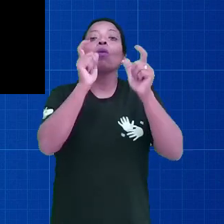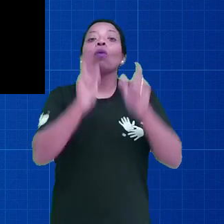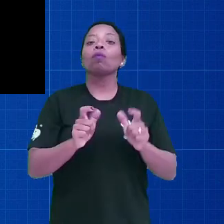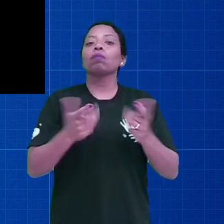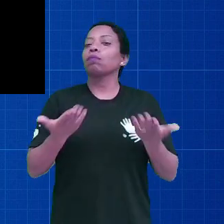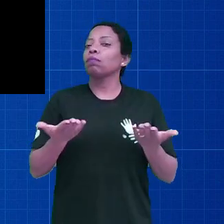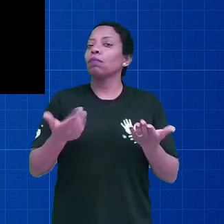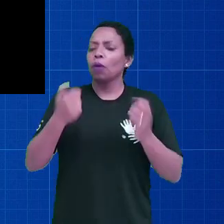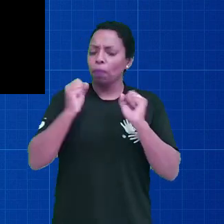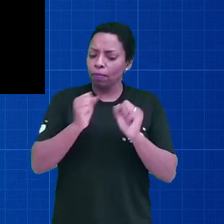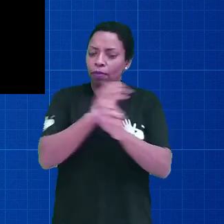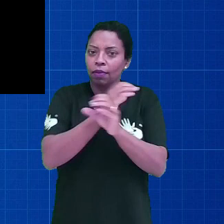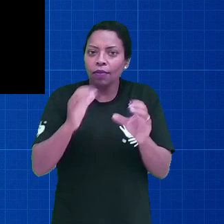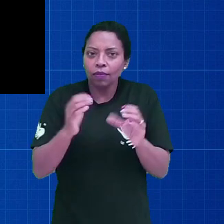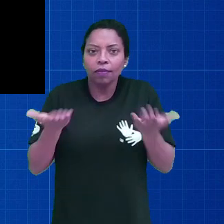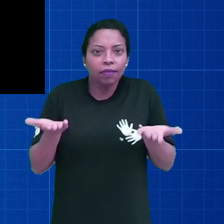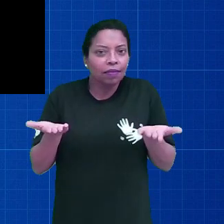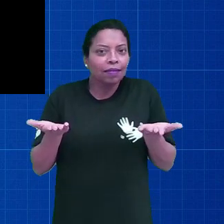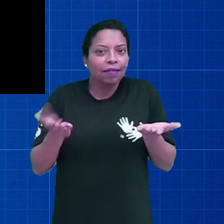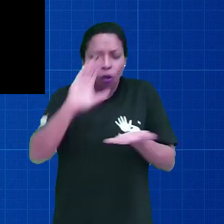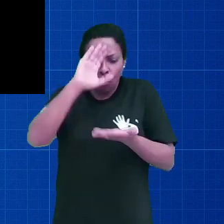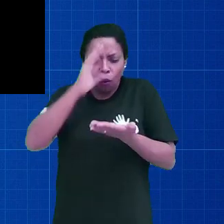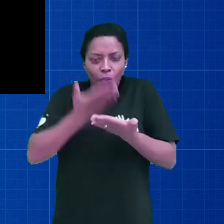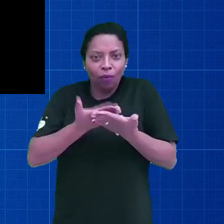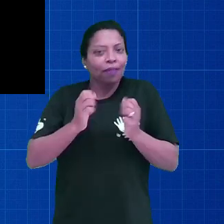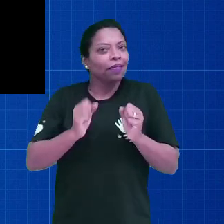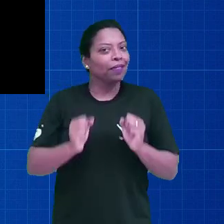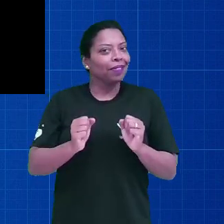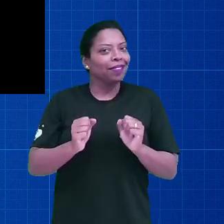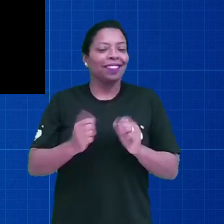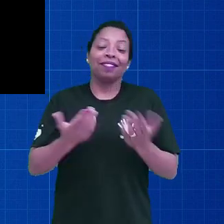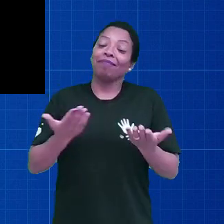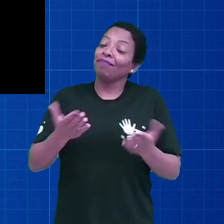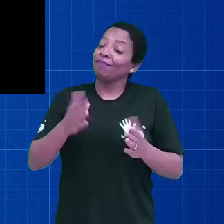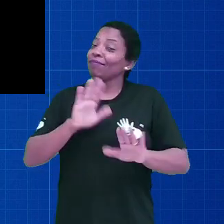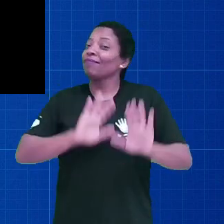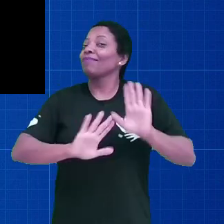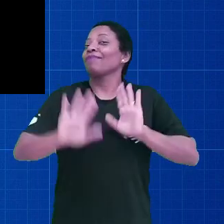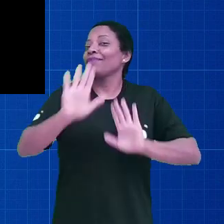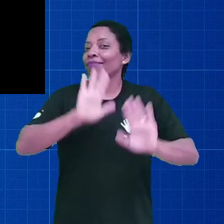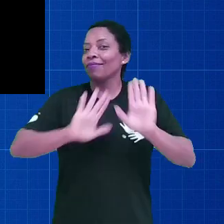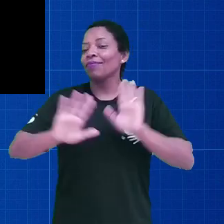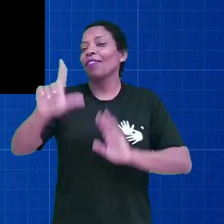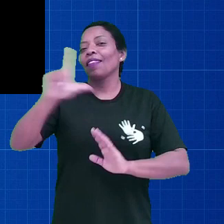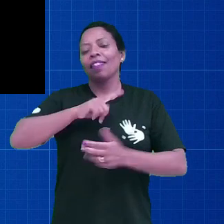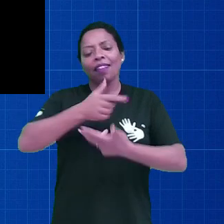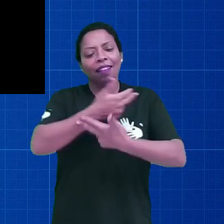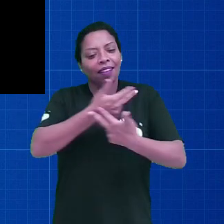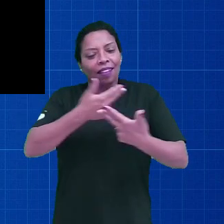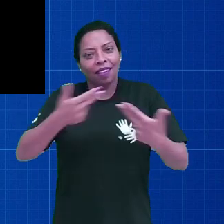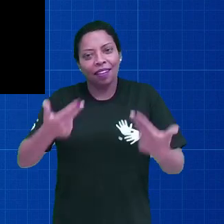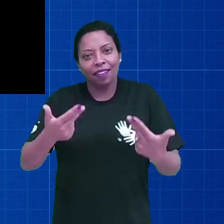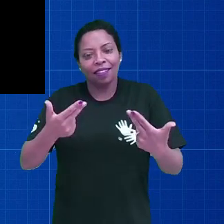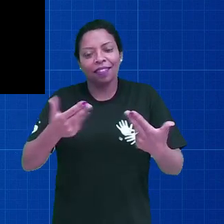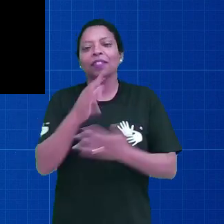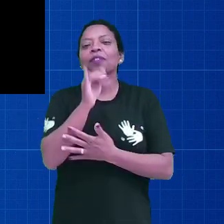é confiável ou não. Porque hoje, em todos os meios e em todas as áreas, não